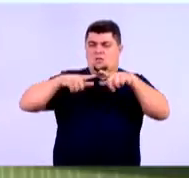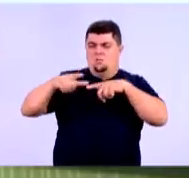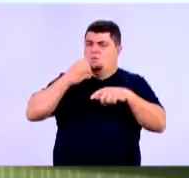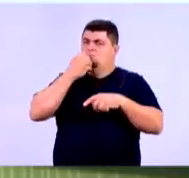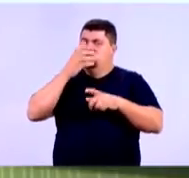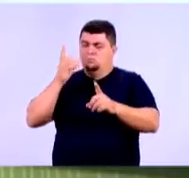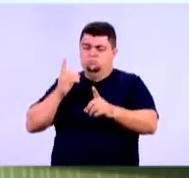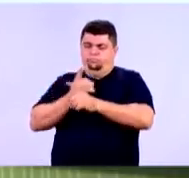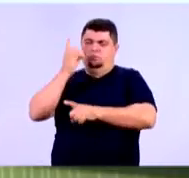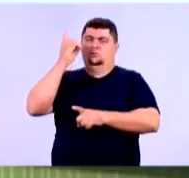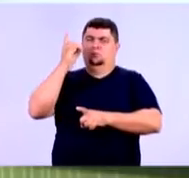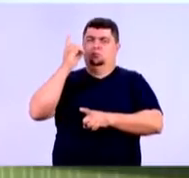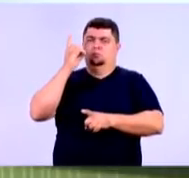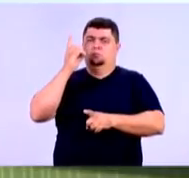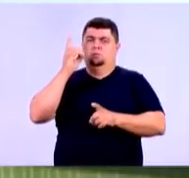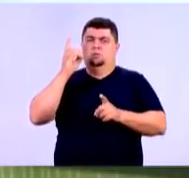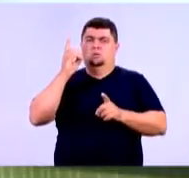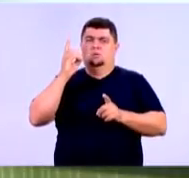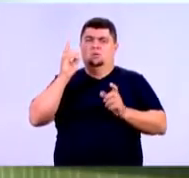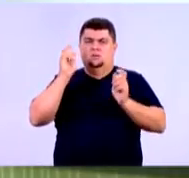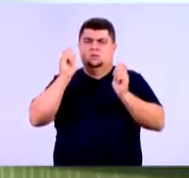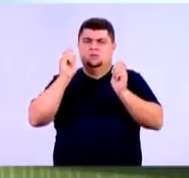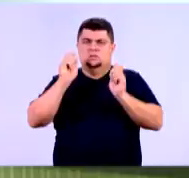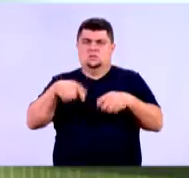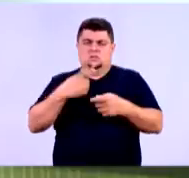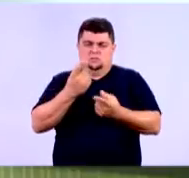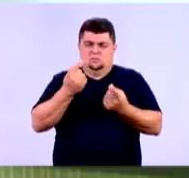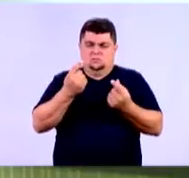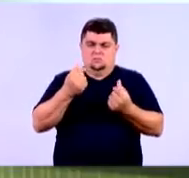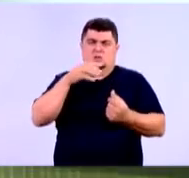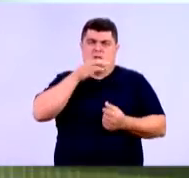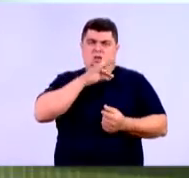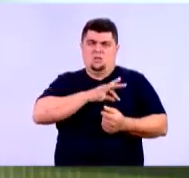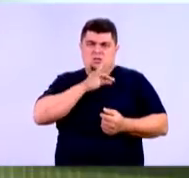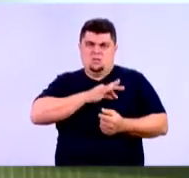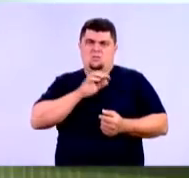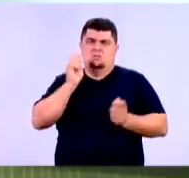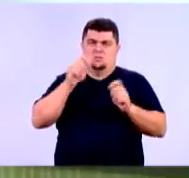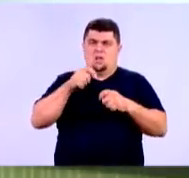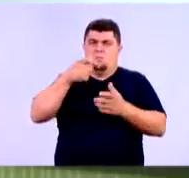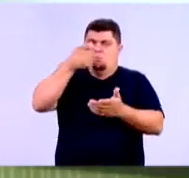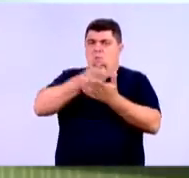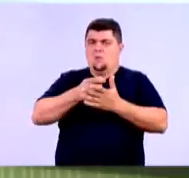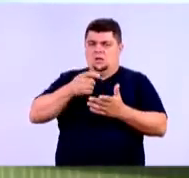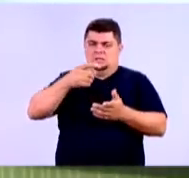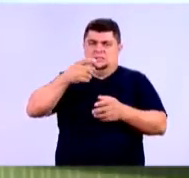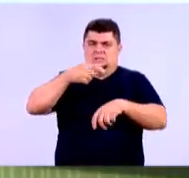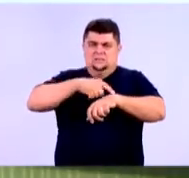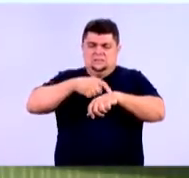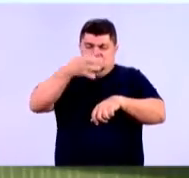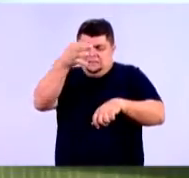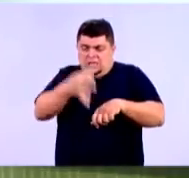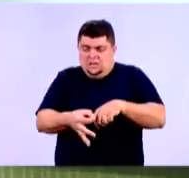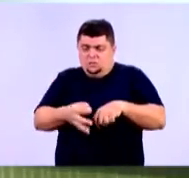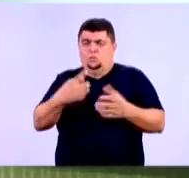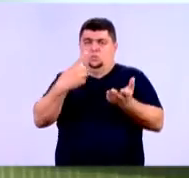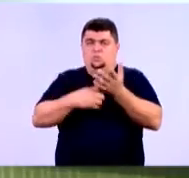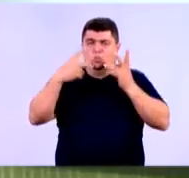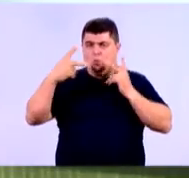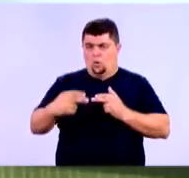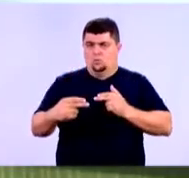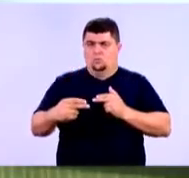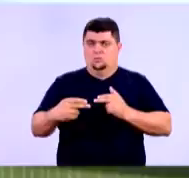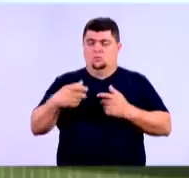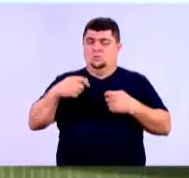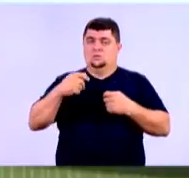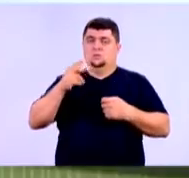Ele tem capacidade de produzir renda e pagar em dia? Então, a gente tem que analisar aí todo o histórico e